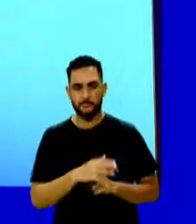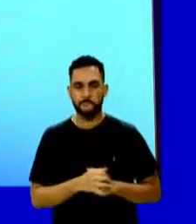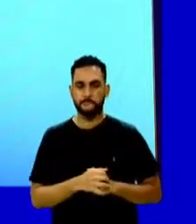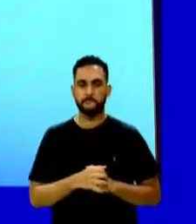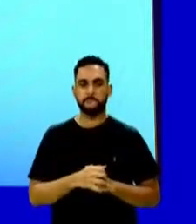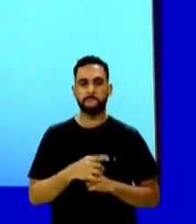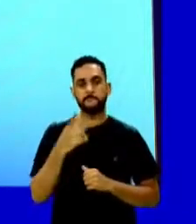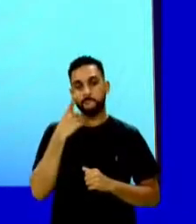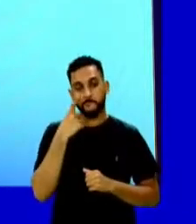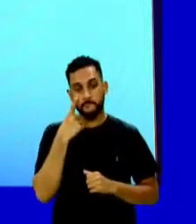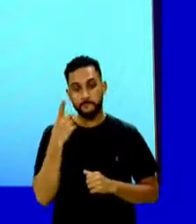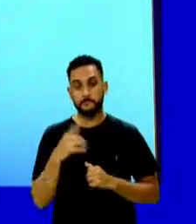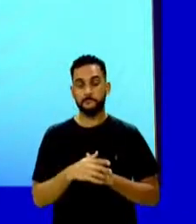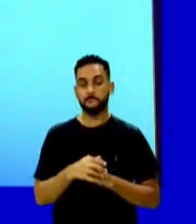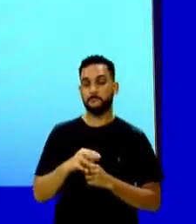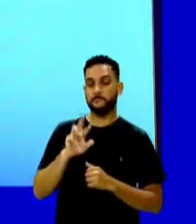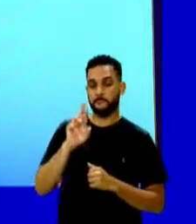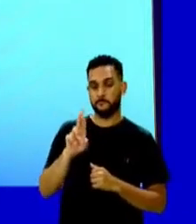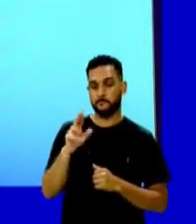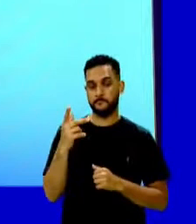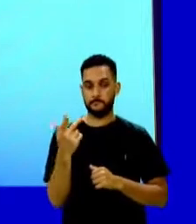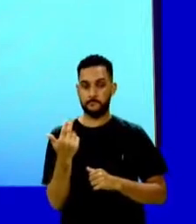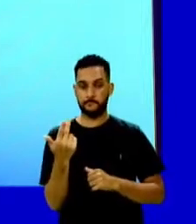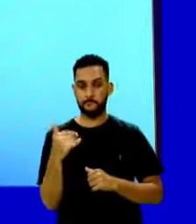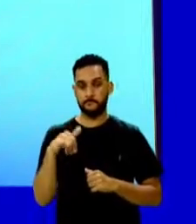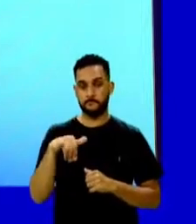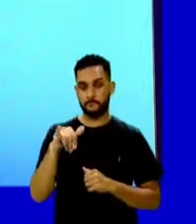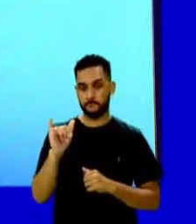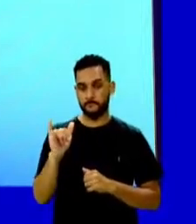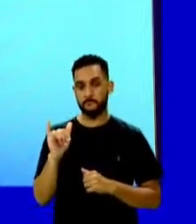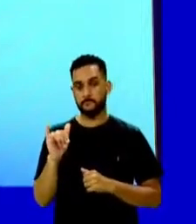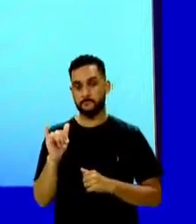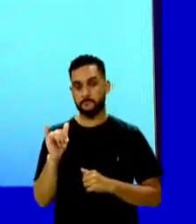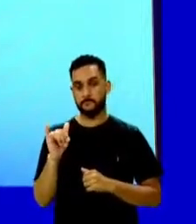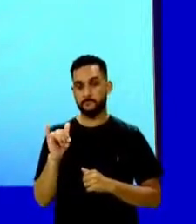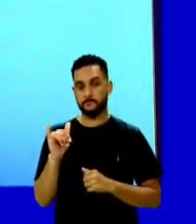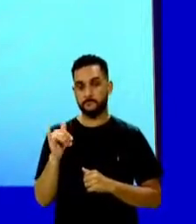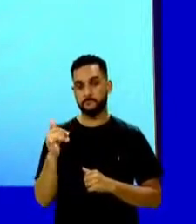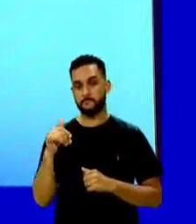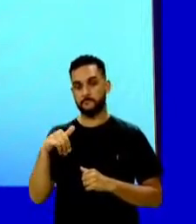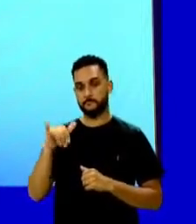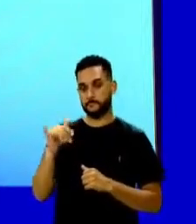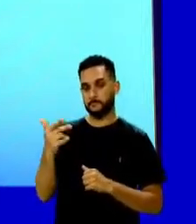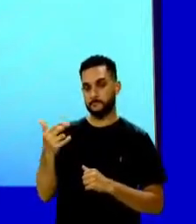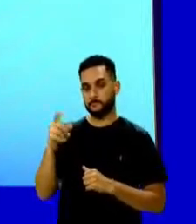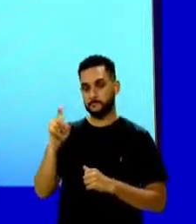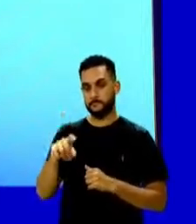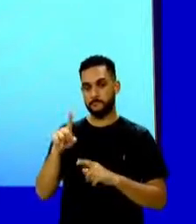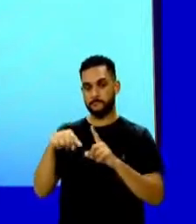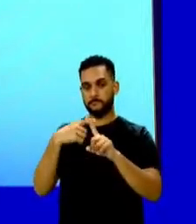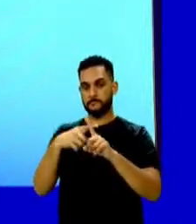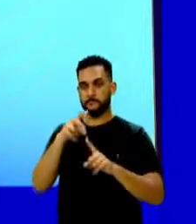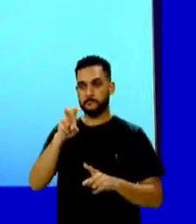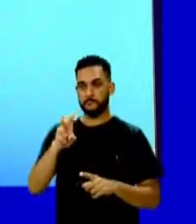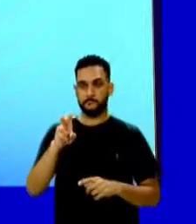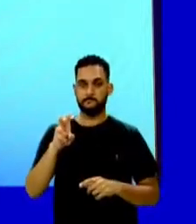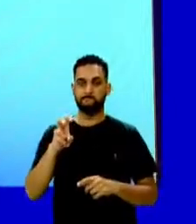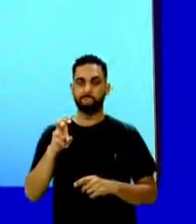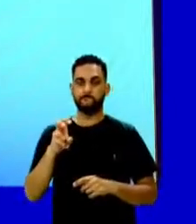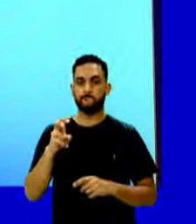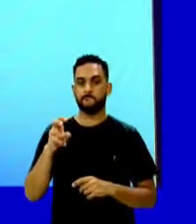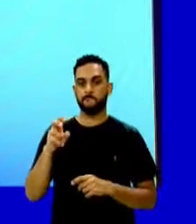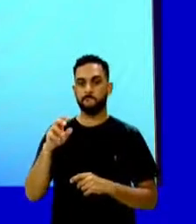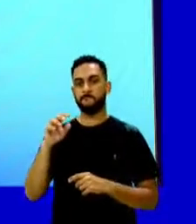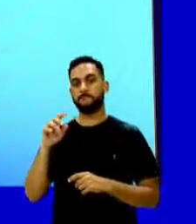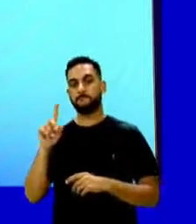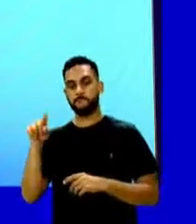considere as retas r = y r y = x + 5 e te Y =